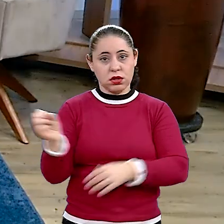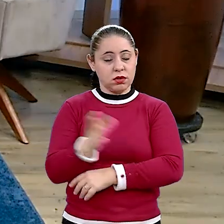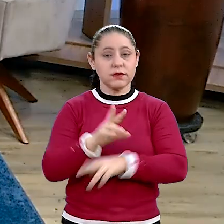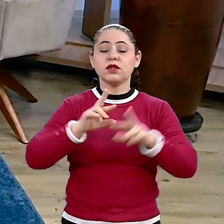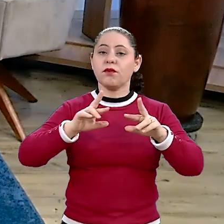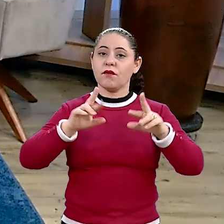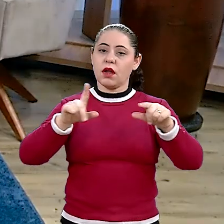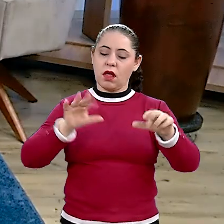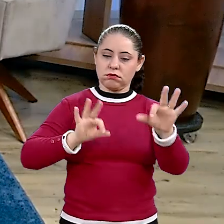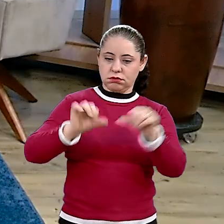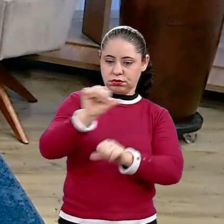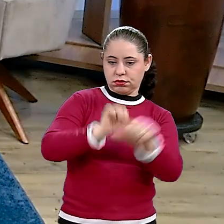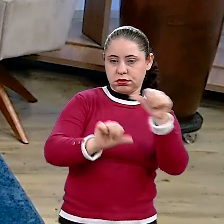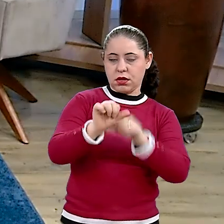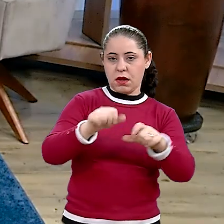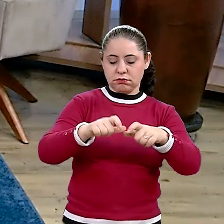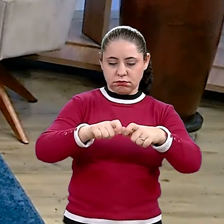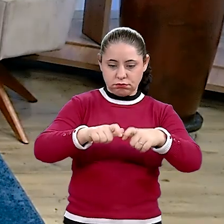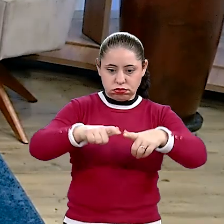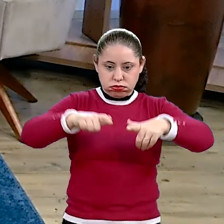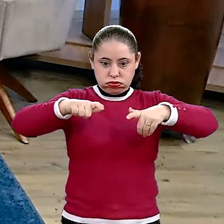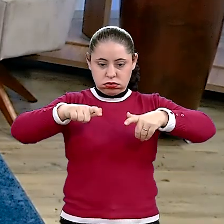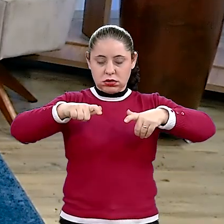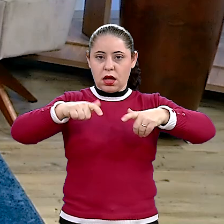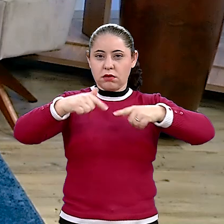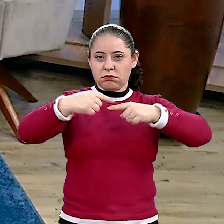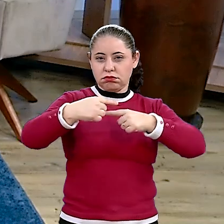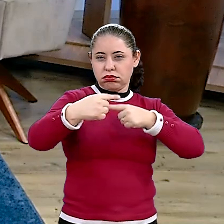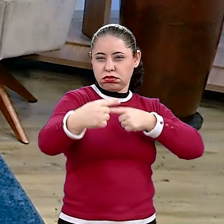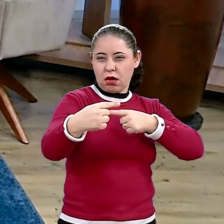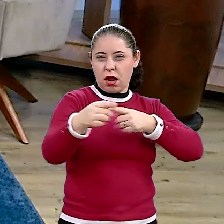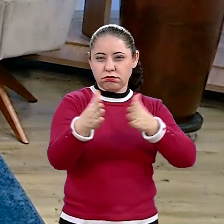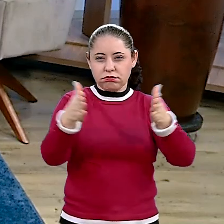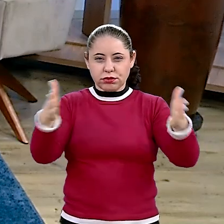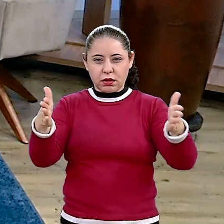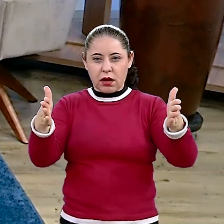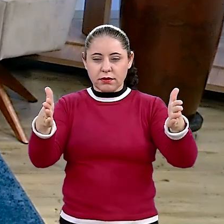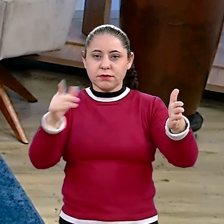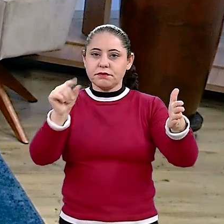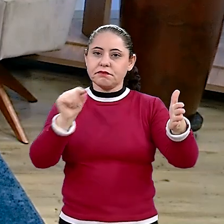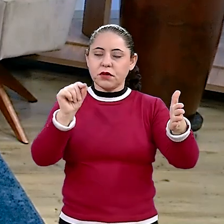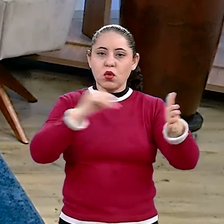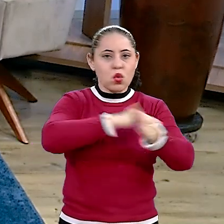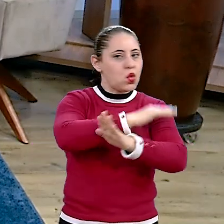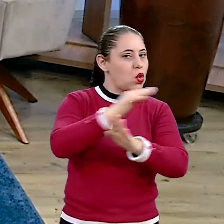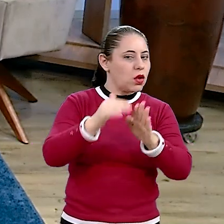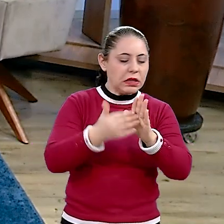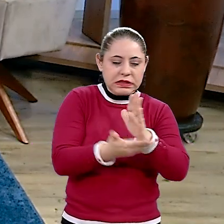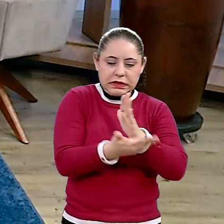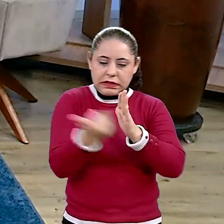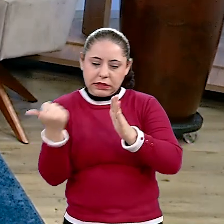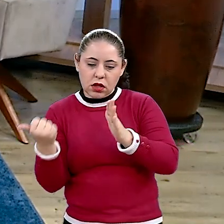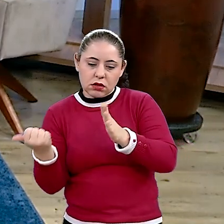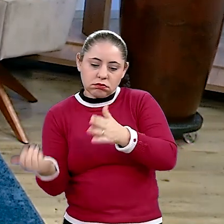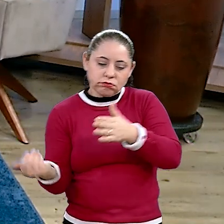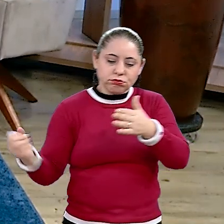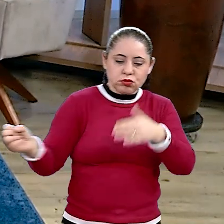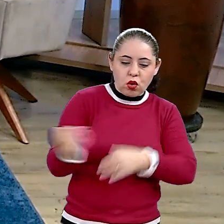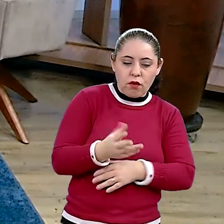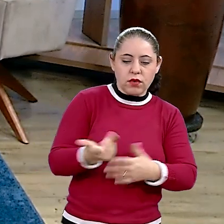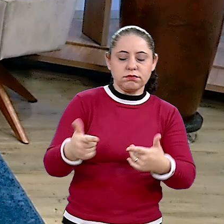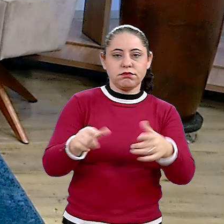moderno. Então, você precisa ter a bitola larga, que é ter uma largura maior. Então seria totalmente revitalizado esse